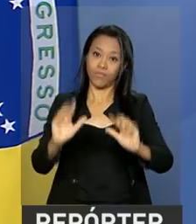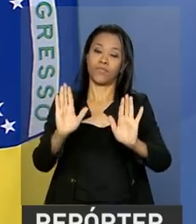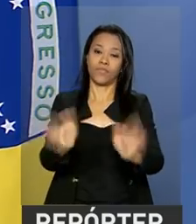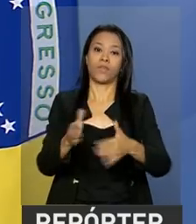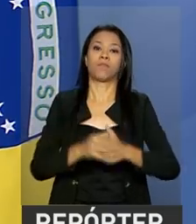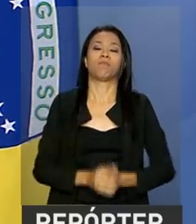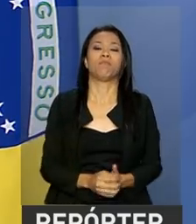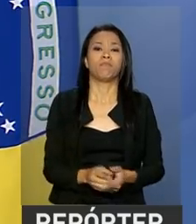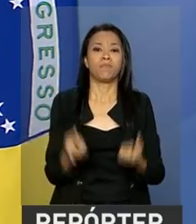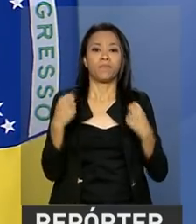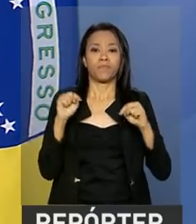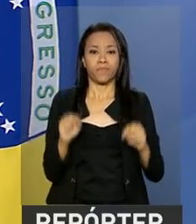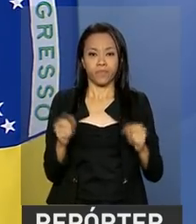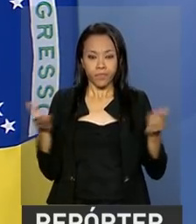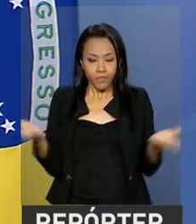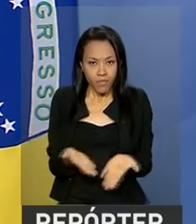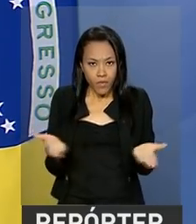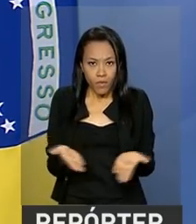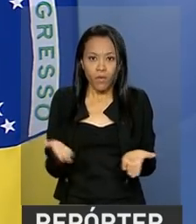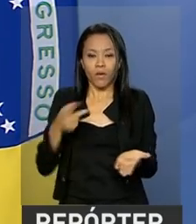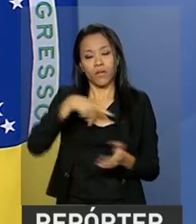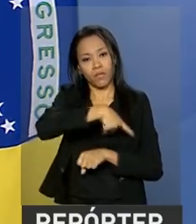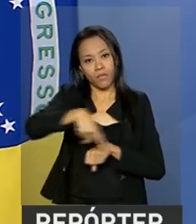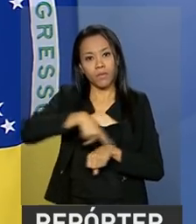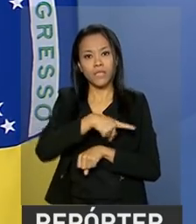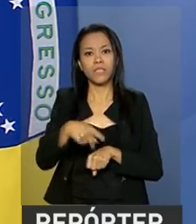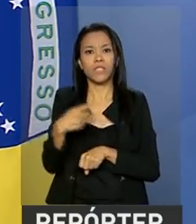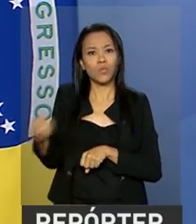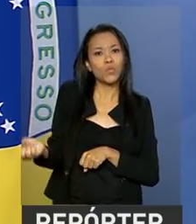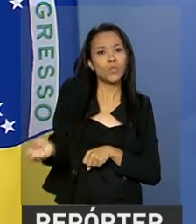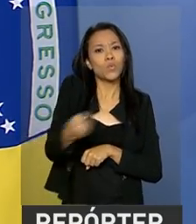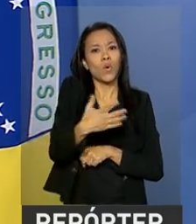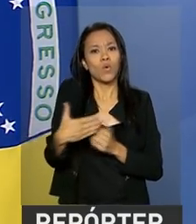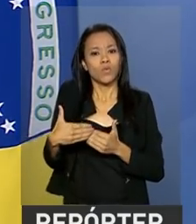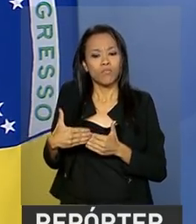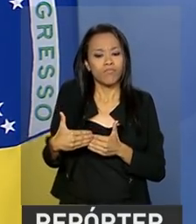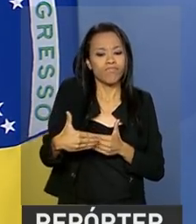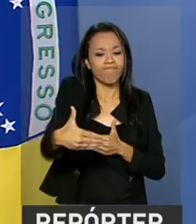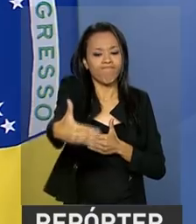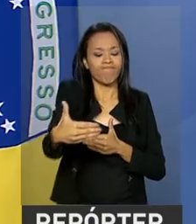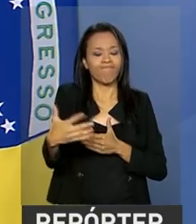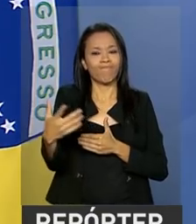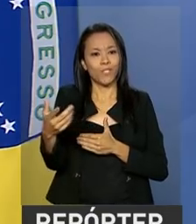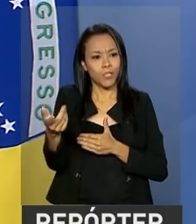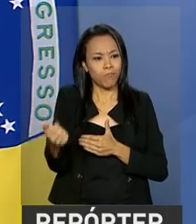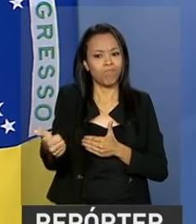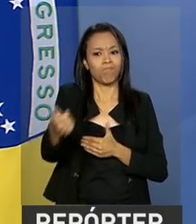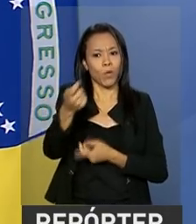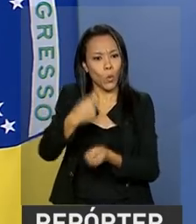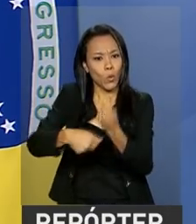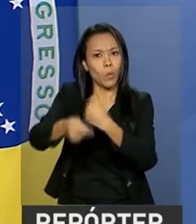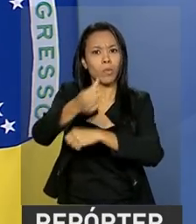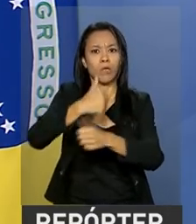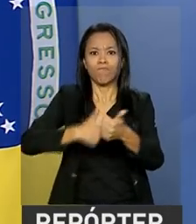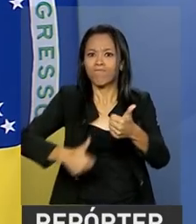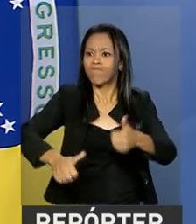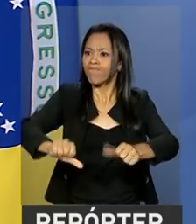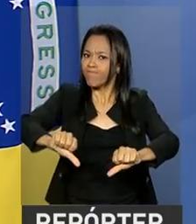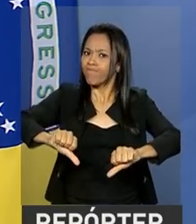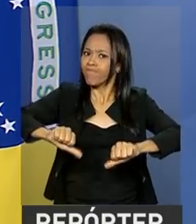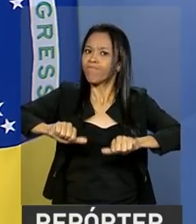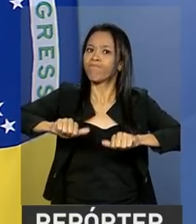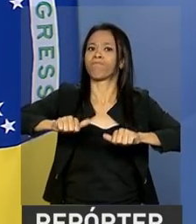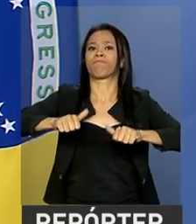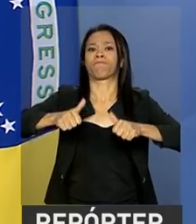inaugura-se em nosso país um novo ciclo de prosperidade socioeconômica guiado por um plano estruturado de